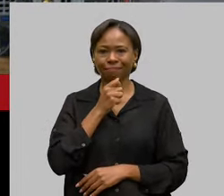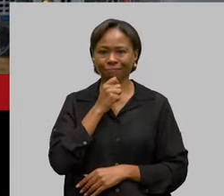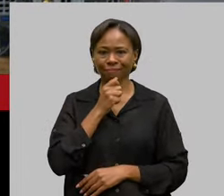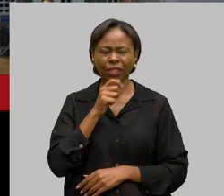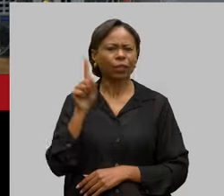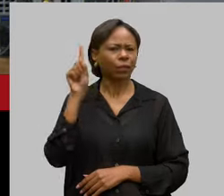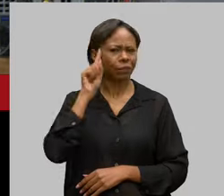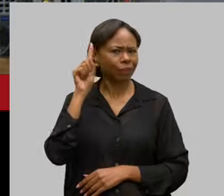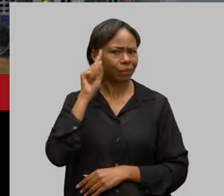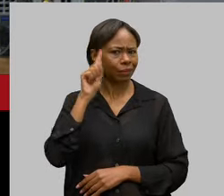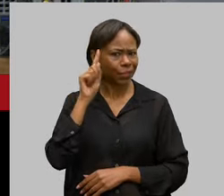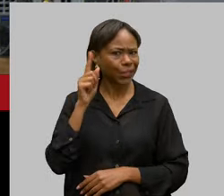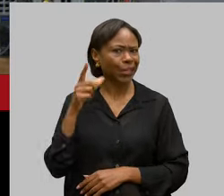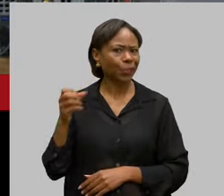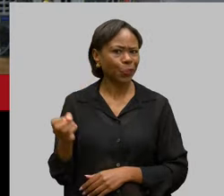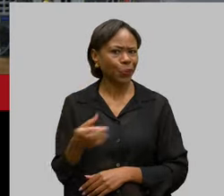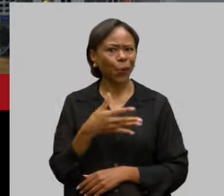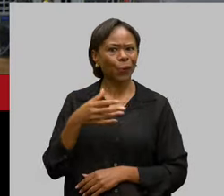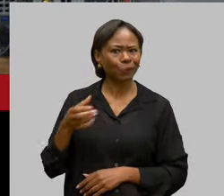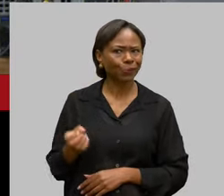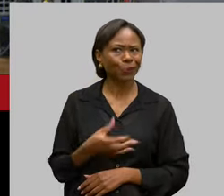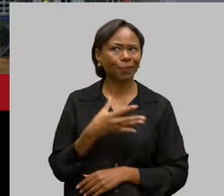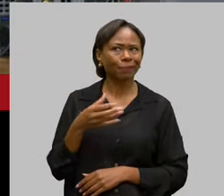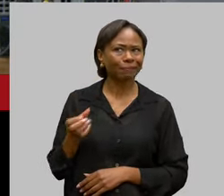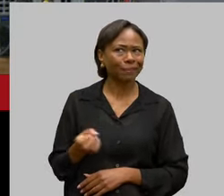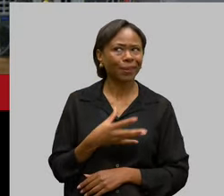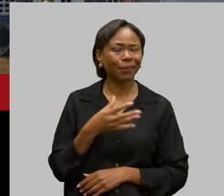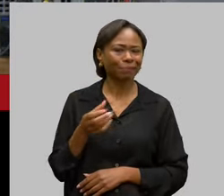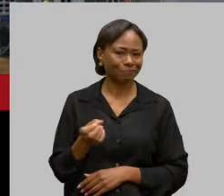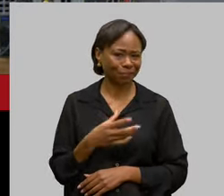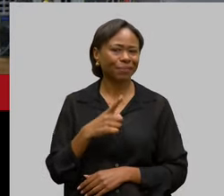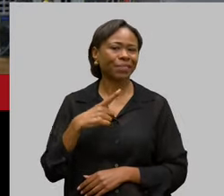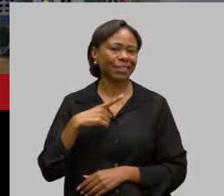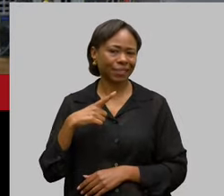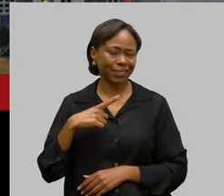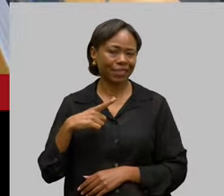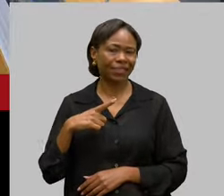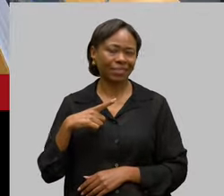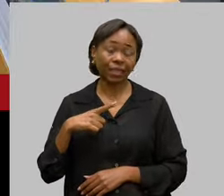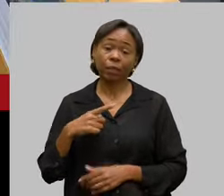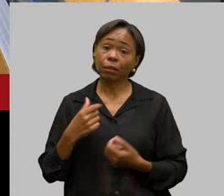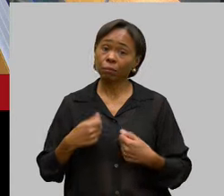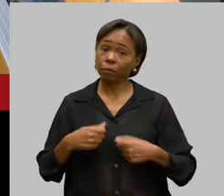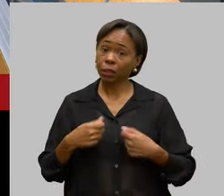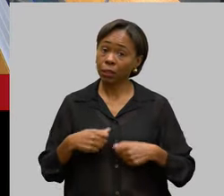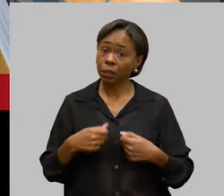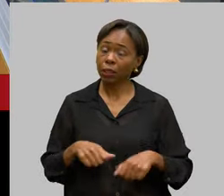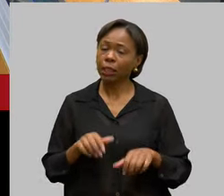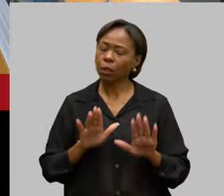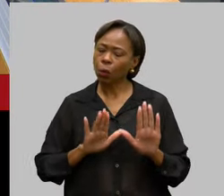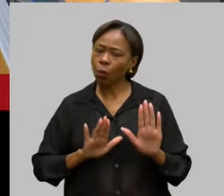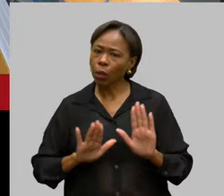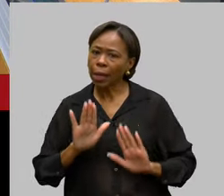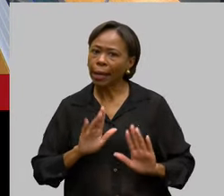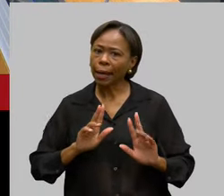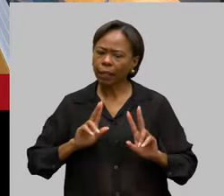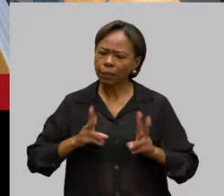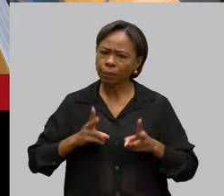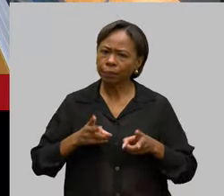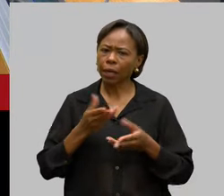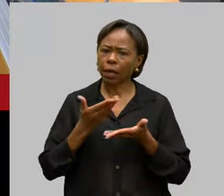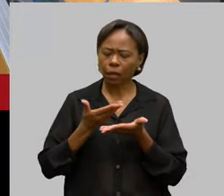tem uma novidade Então acho que tem que ter nós temos que ter o cuidado de estar sempre estudando e a